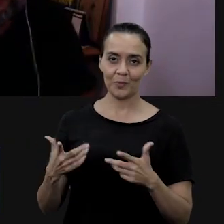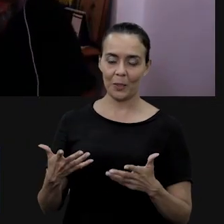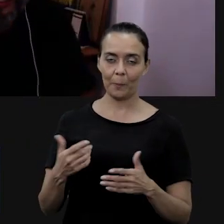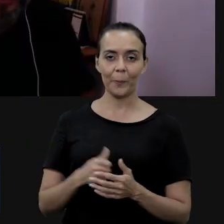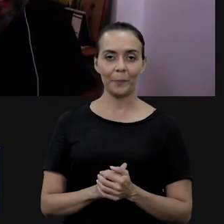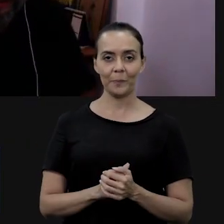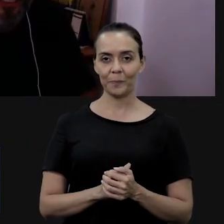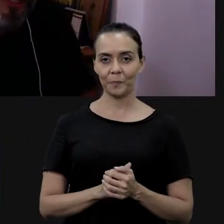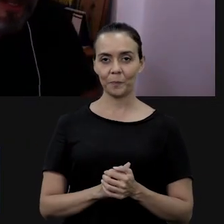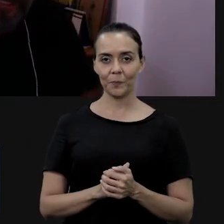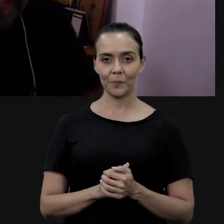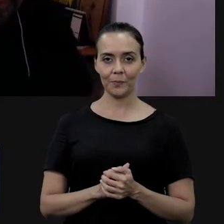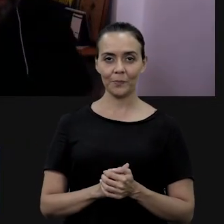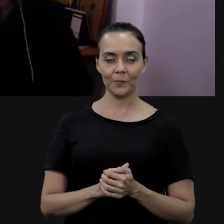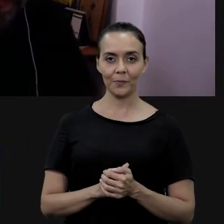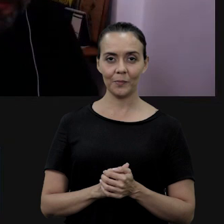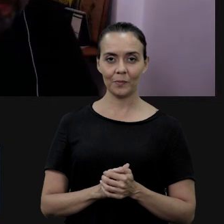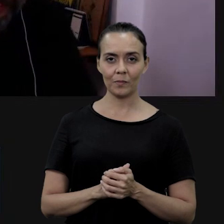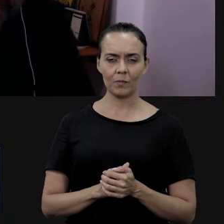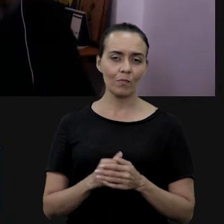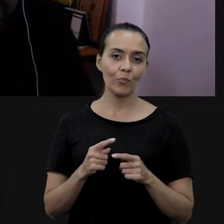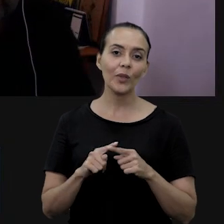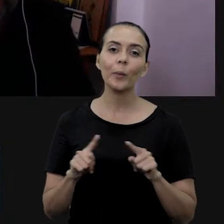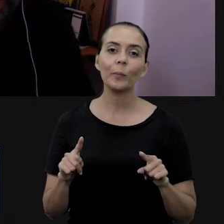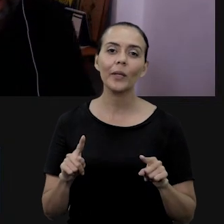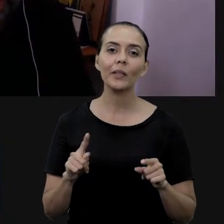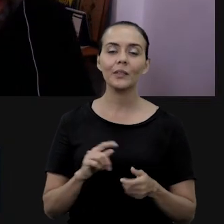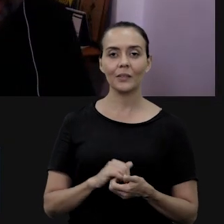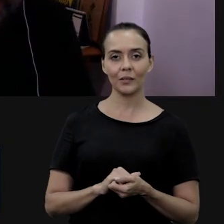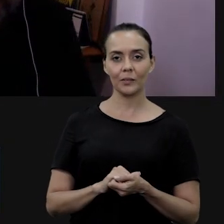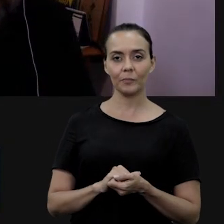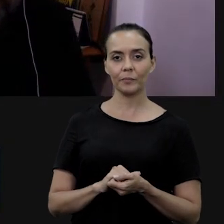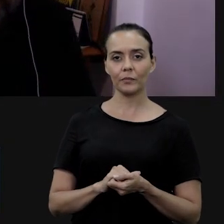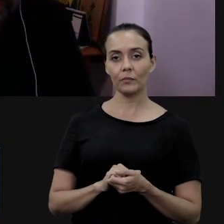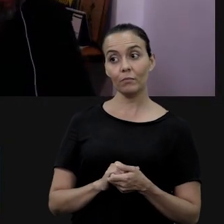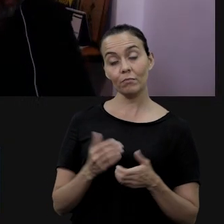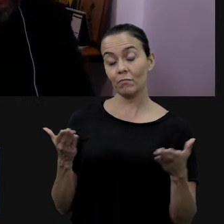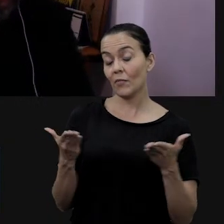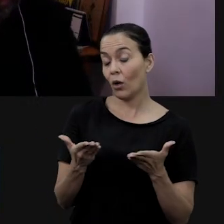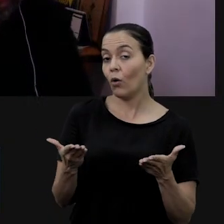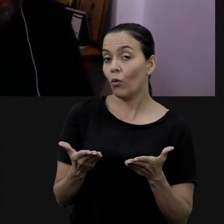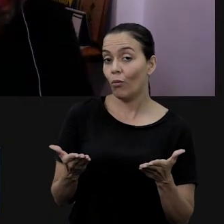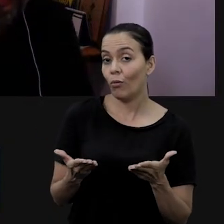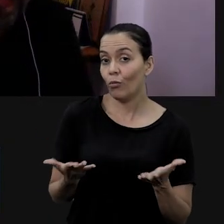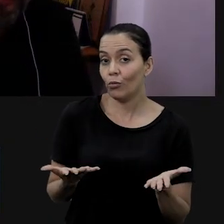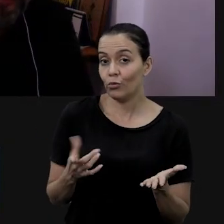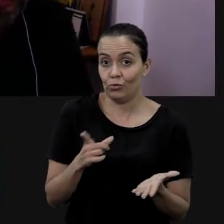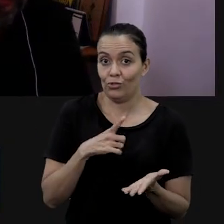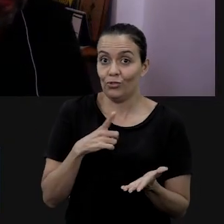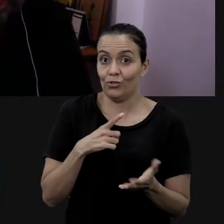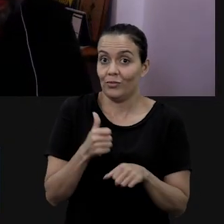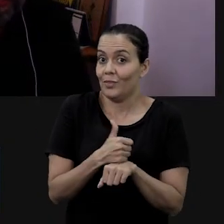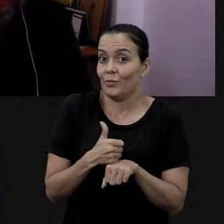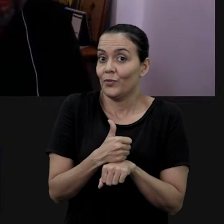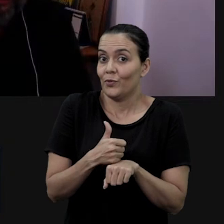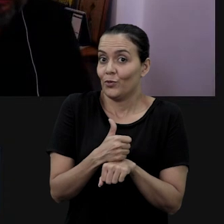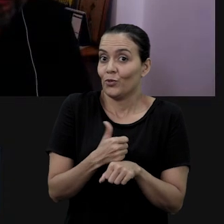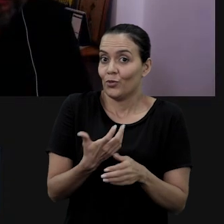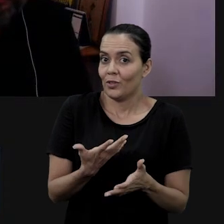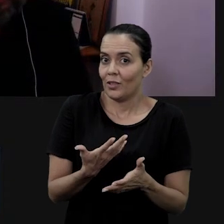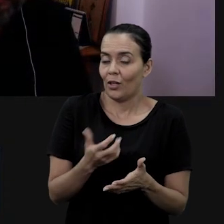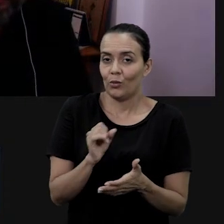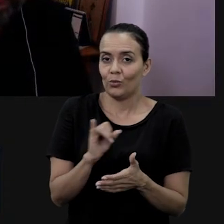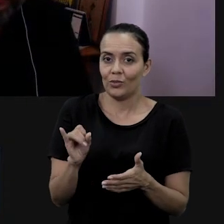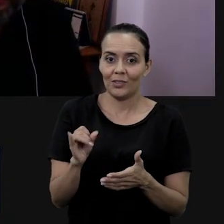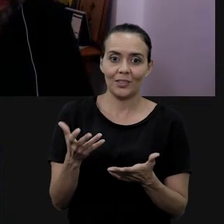e resolver na hora o problema. Mas não só por isso, né? Mas realmente hoje em dia